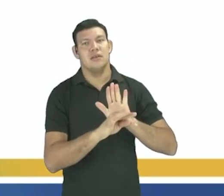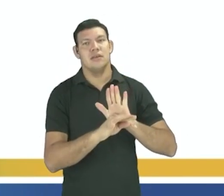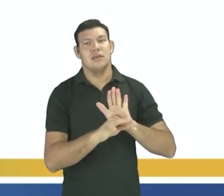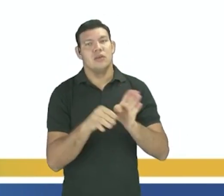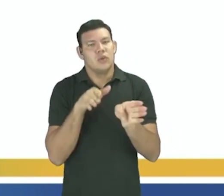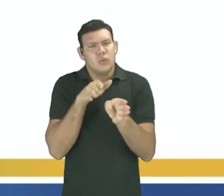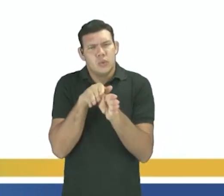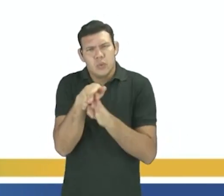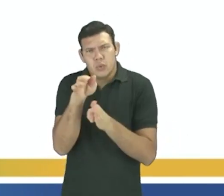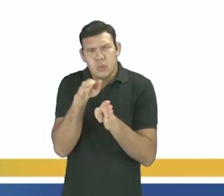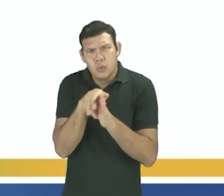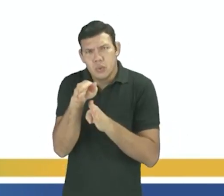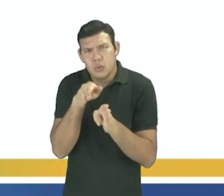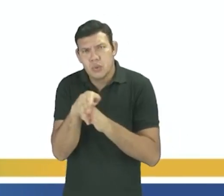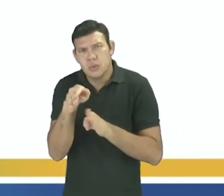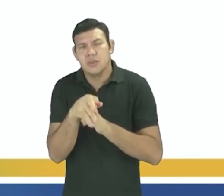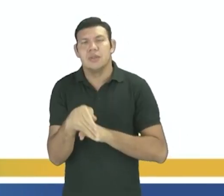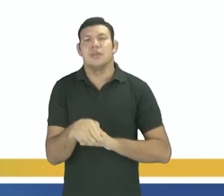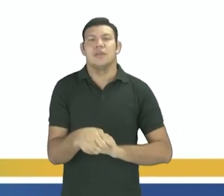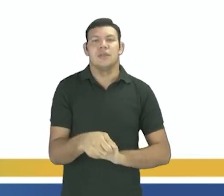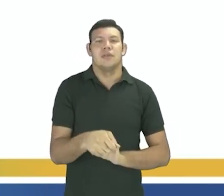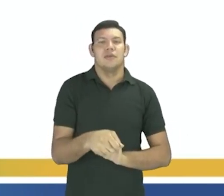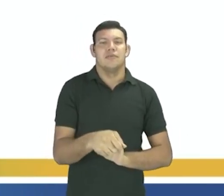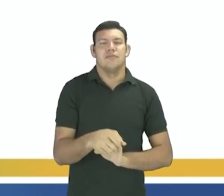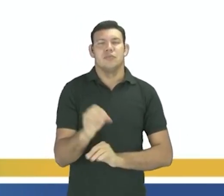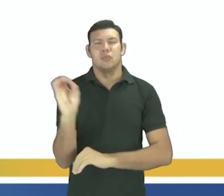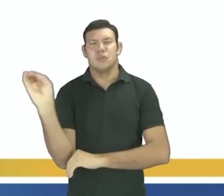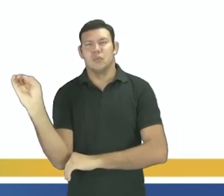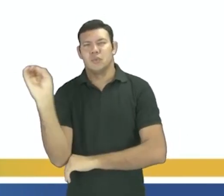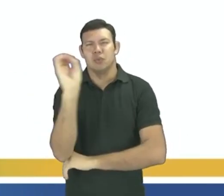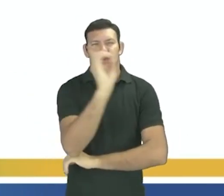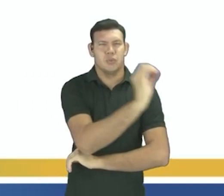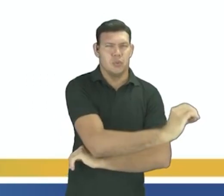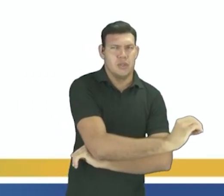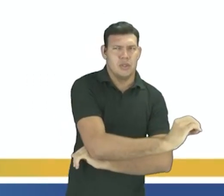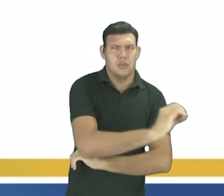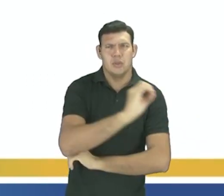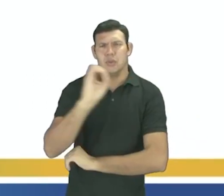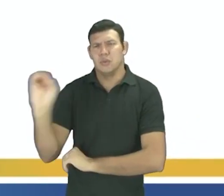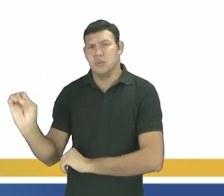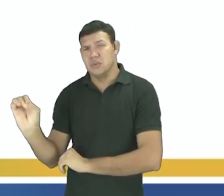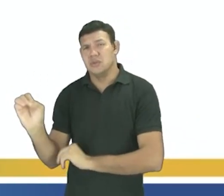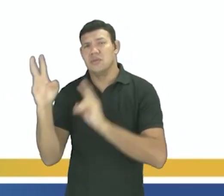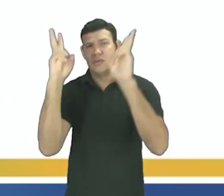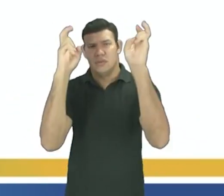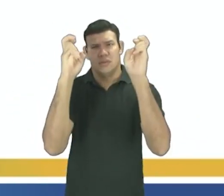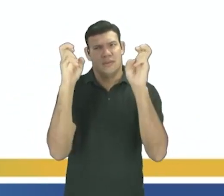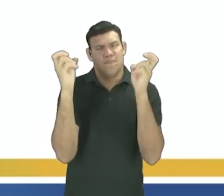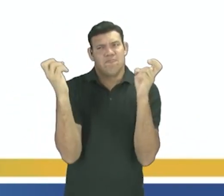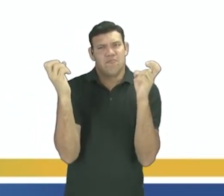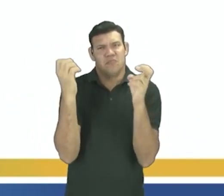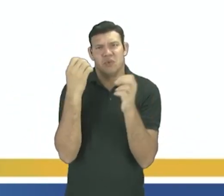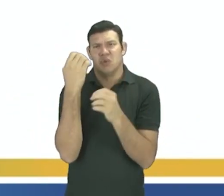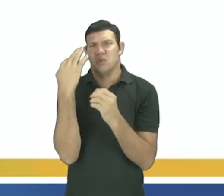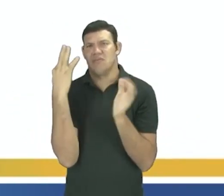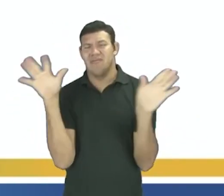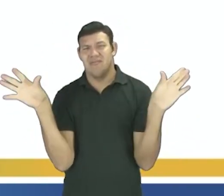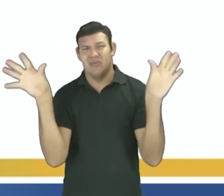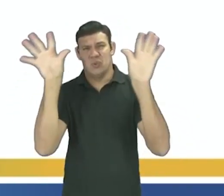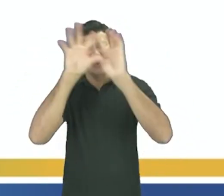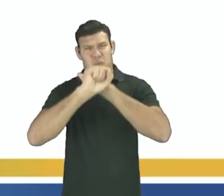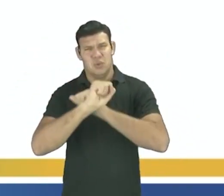instrução, de orientação, de maneira expositiva sobre algum assunto que as pessoas não têm tanto